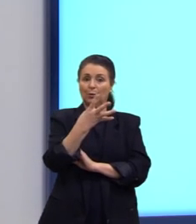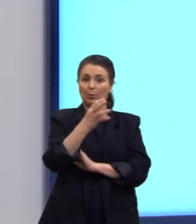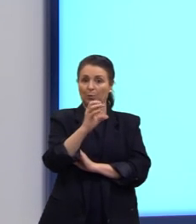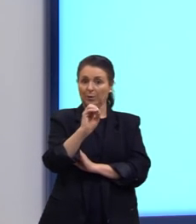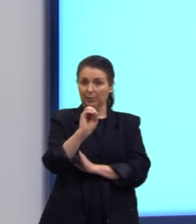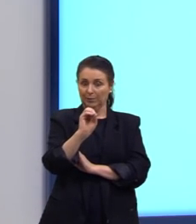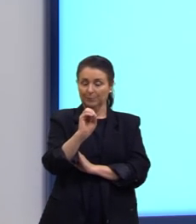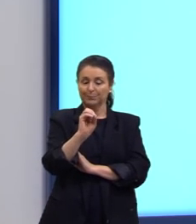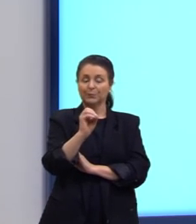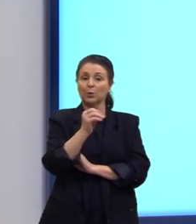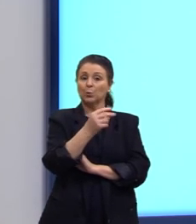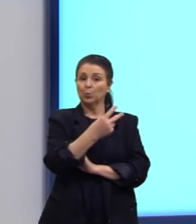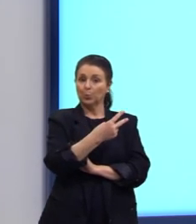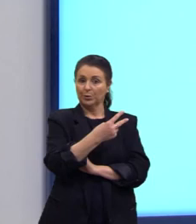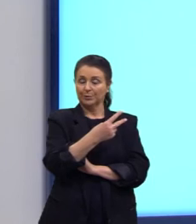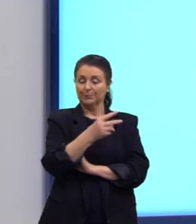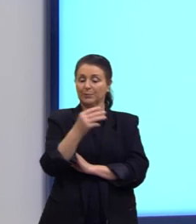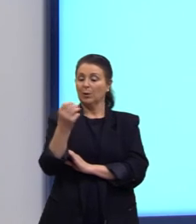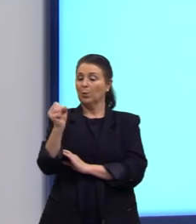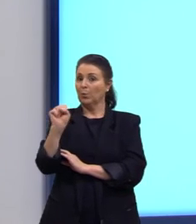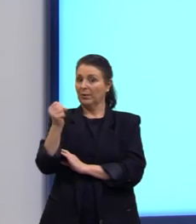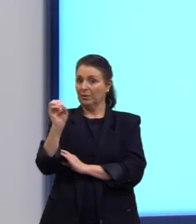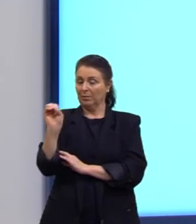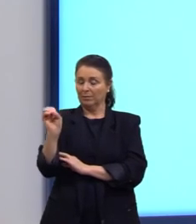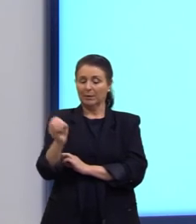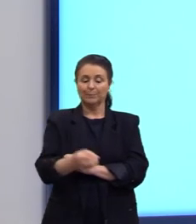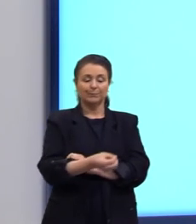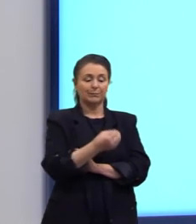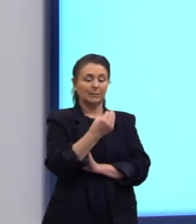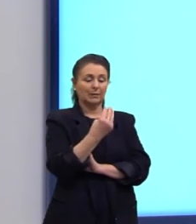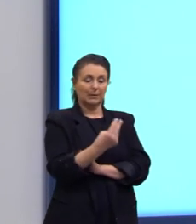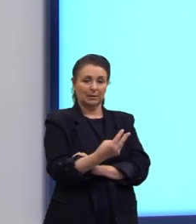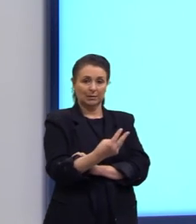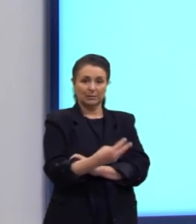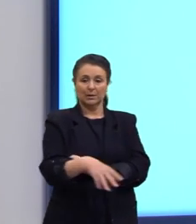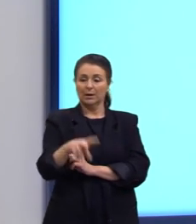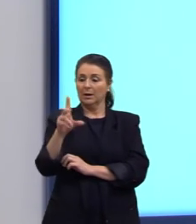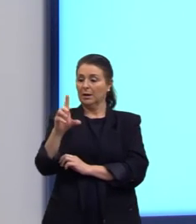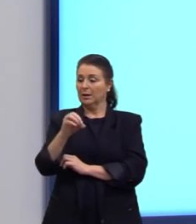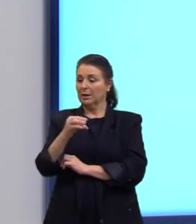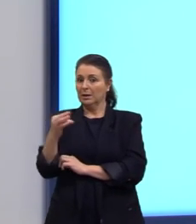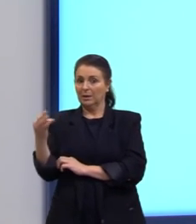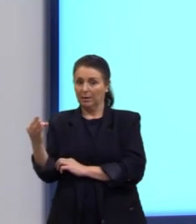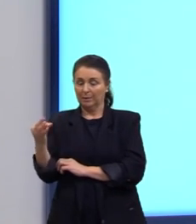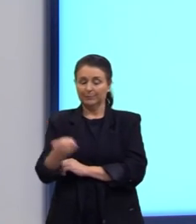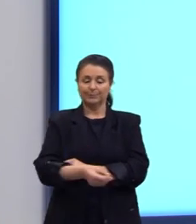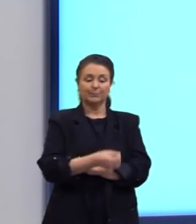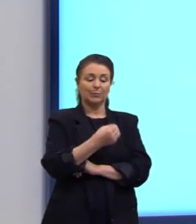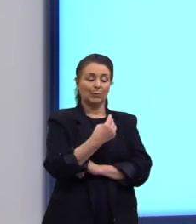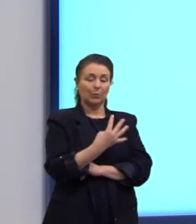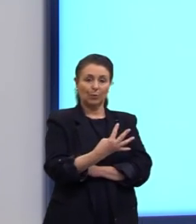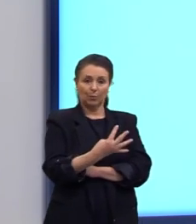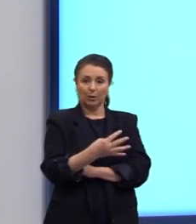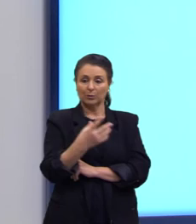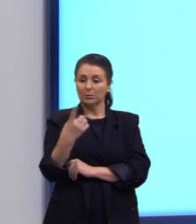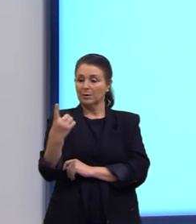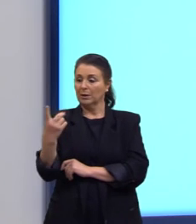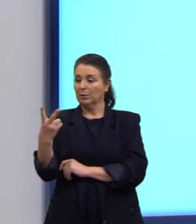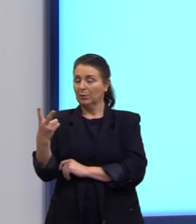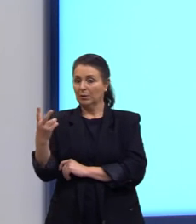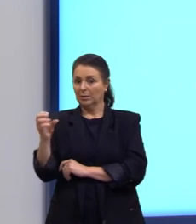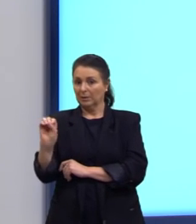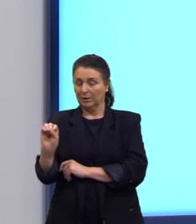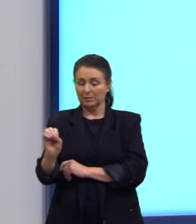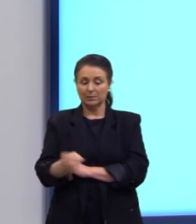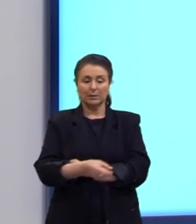famílias região 2 80 na região 3 foram 100 na região 4 foram 110